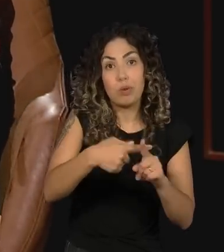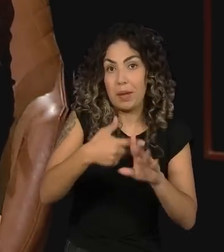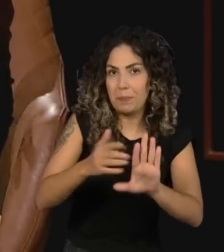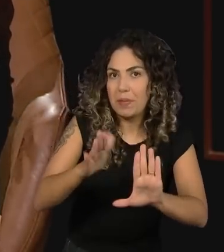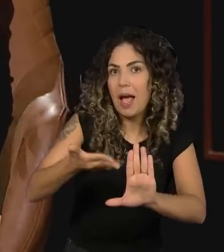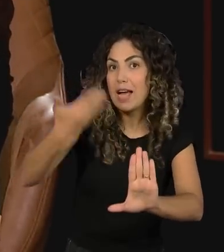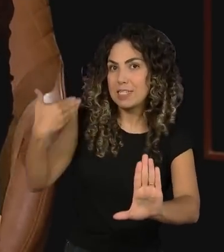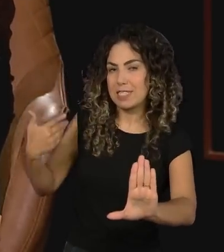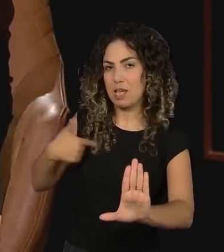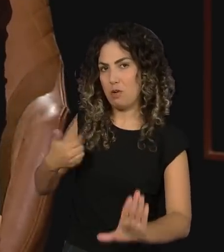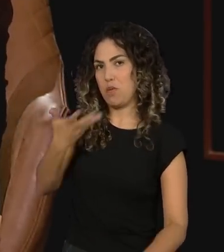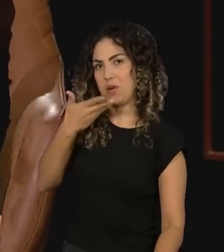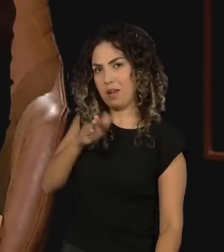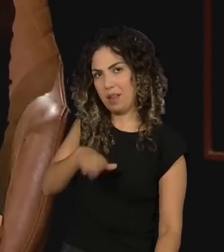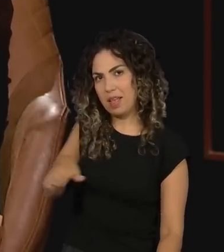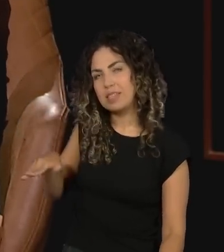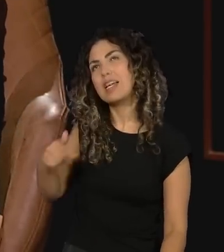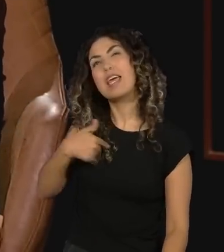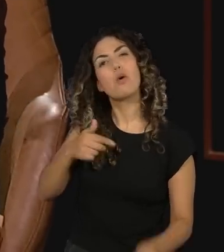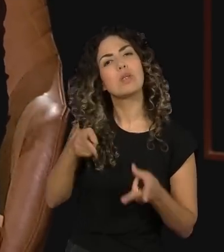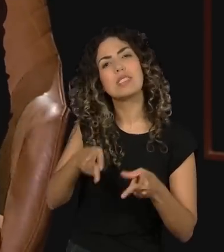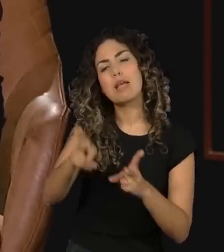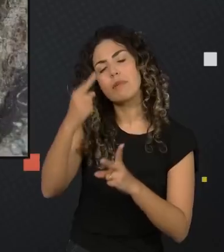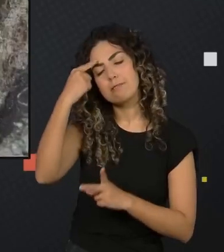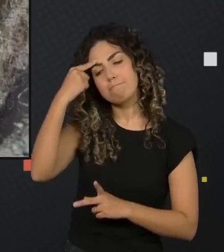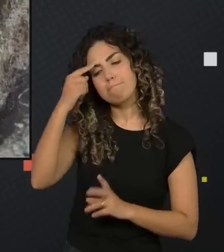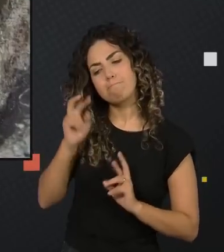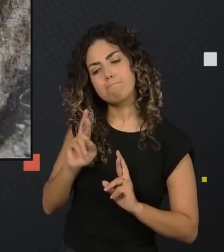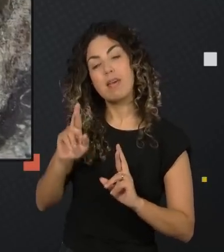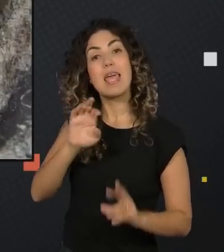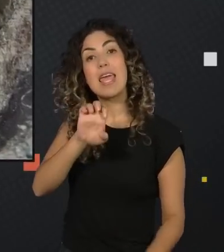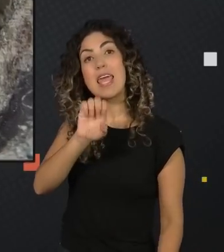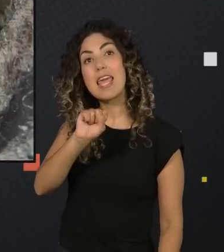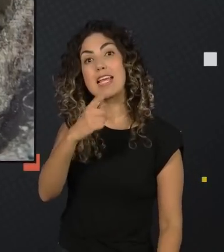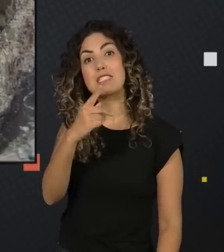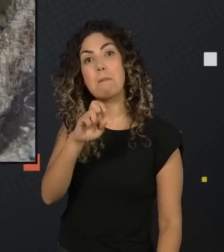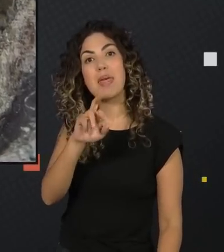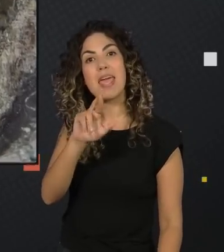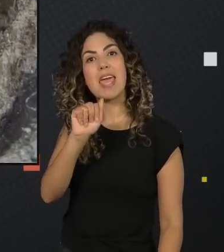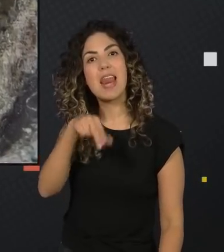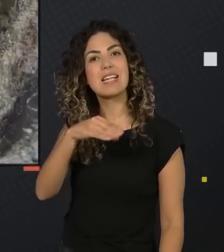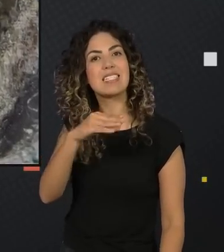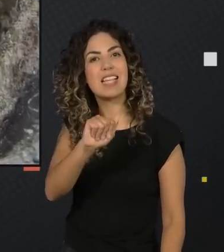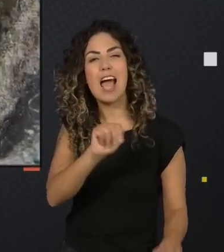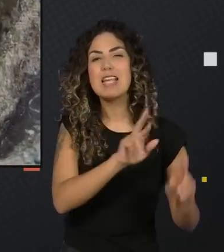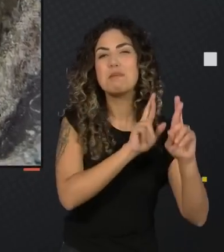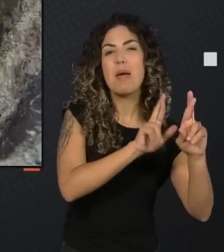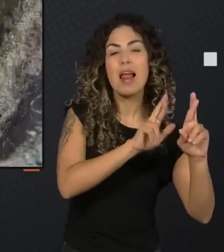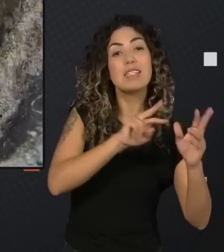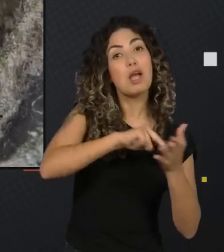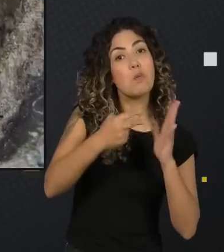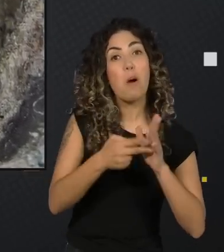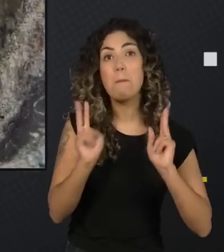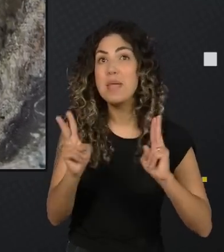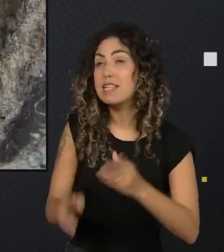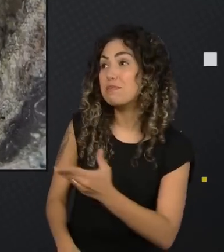eu, quando criança, eu criava esperança. Esperança é o nome do inseto no Rio. Acho que aqui tem outro Tipo nome, né? Louva-a-Deus. É um louva-a-Deus.